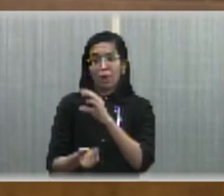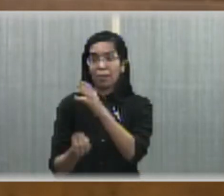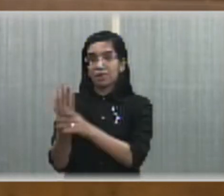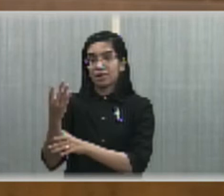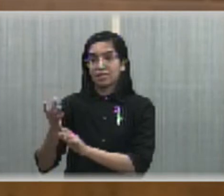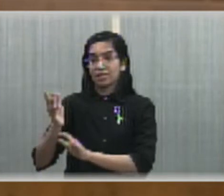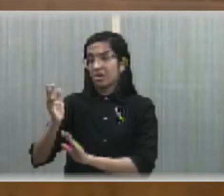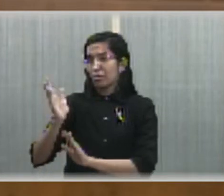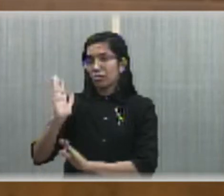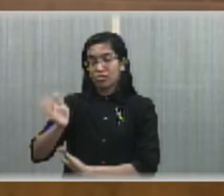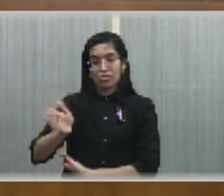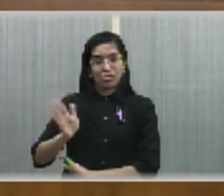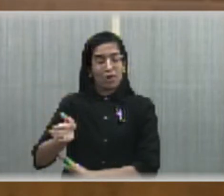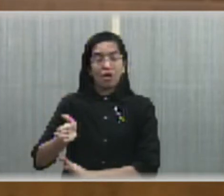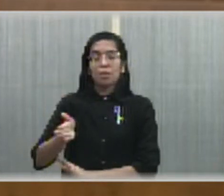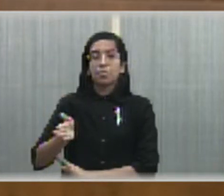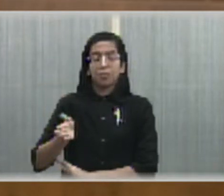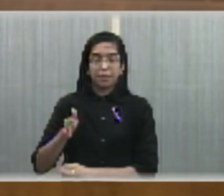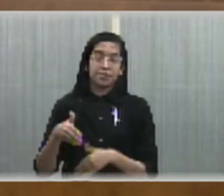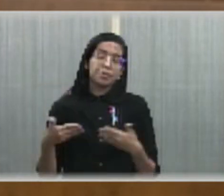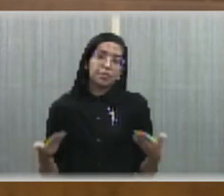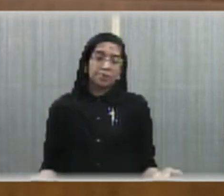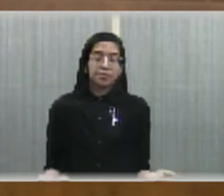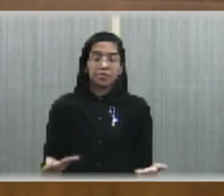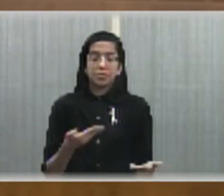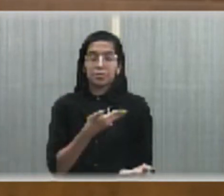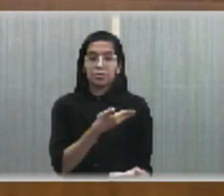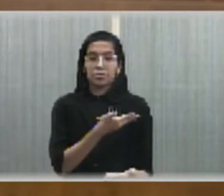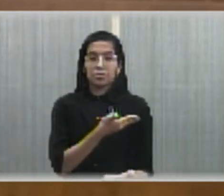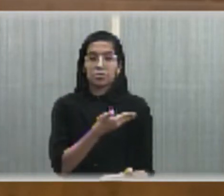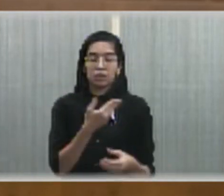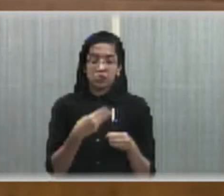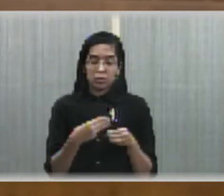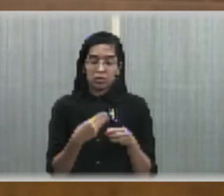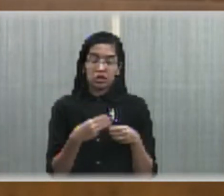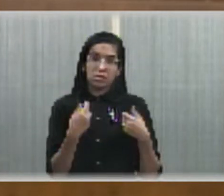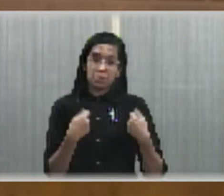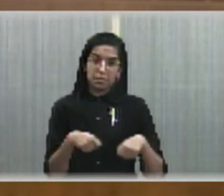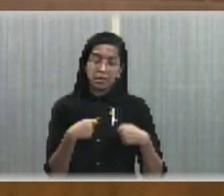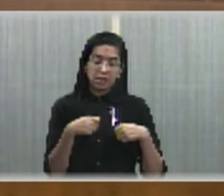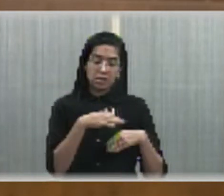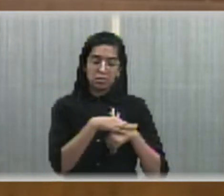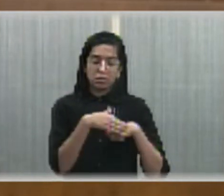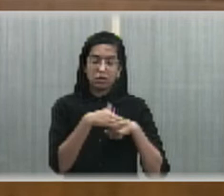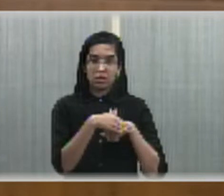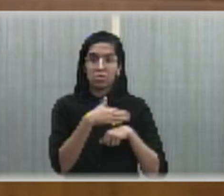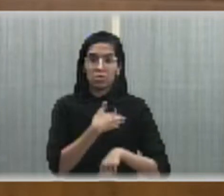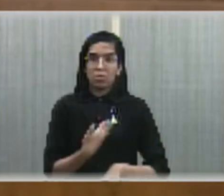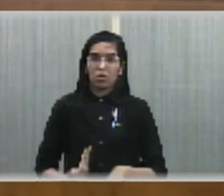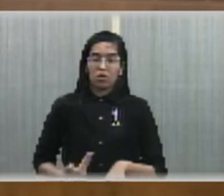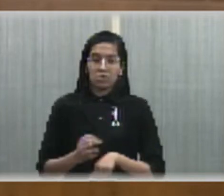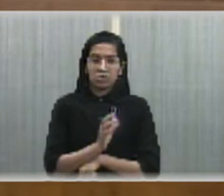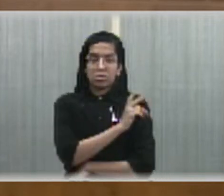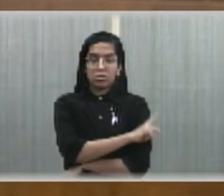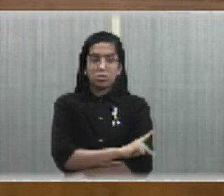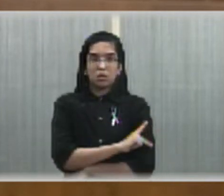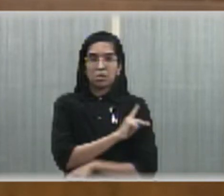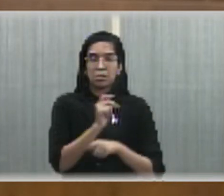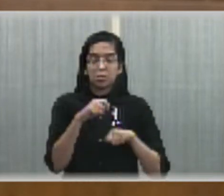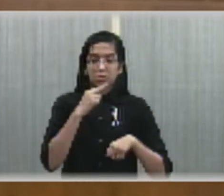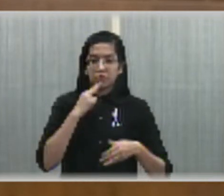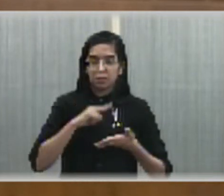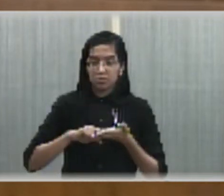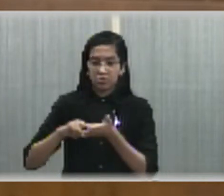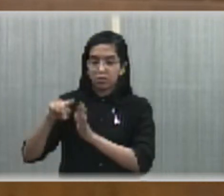que há, na realidade, é somente o município, o estado, procurar o município, encaminhar o plano de